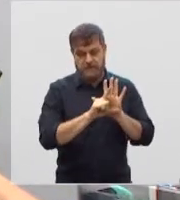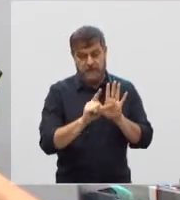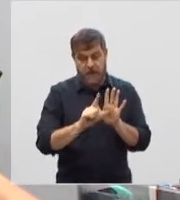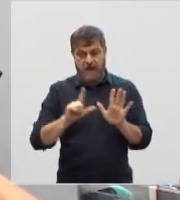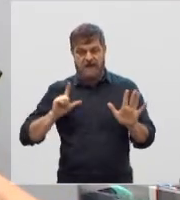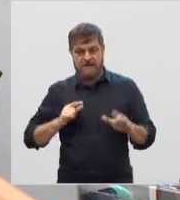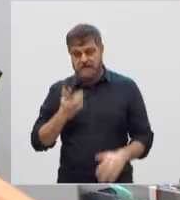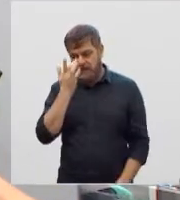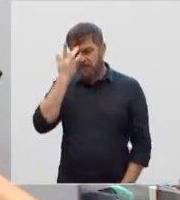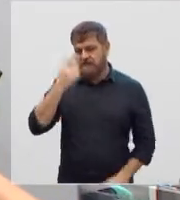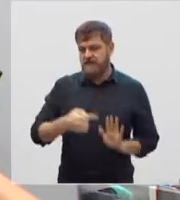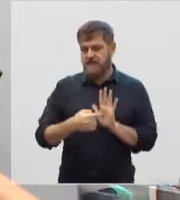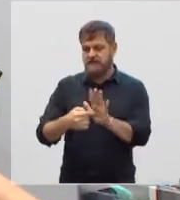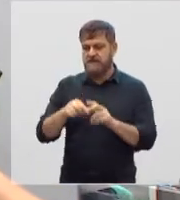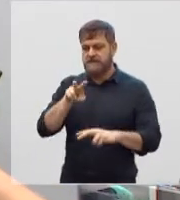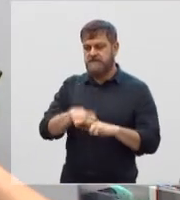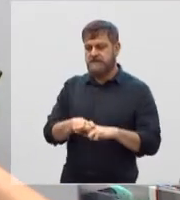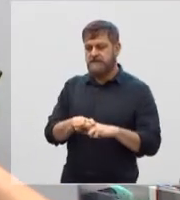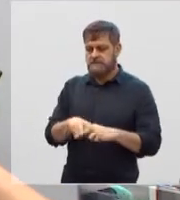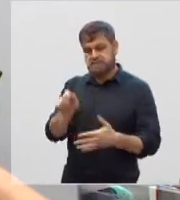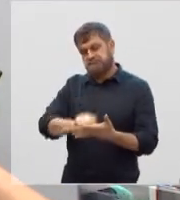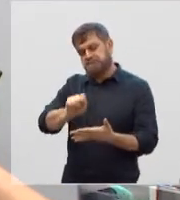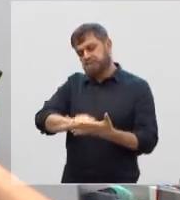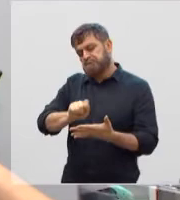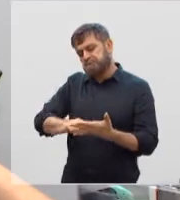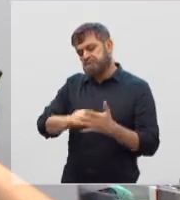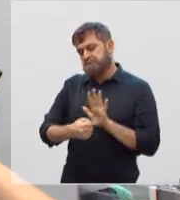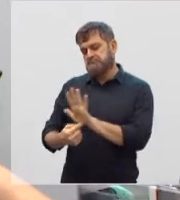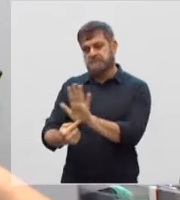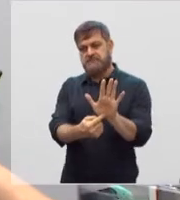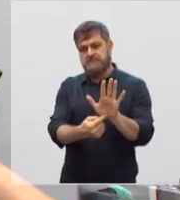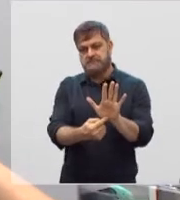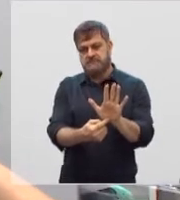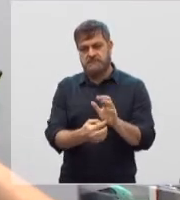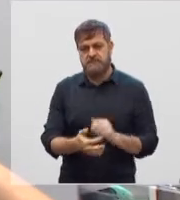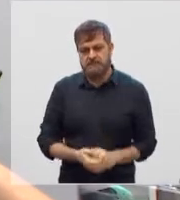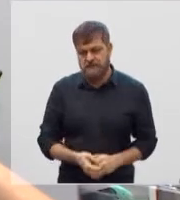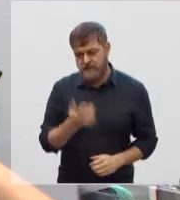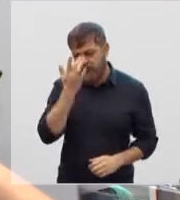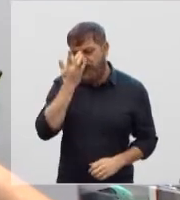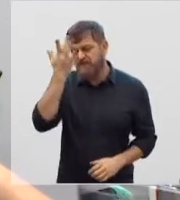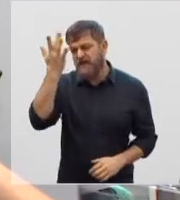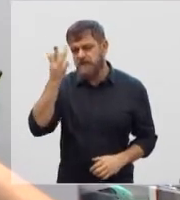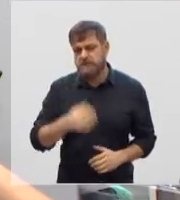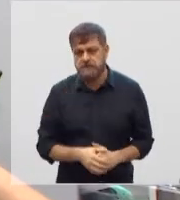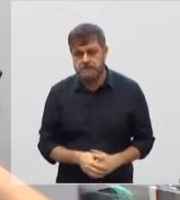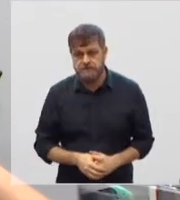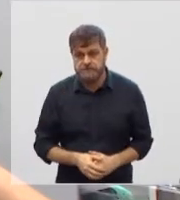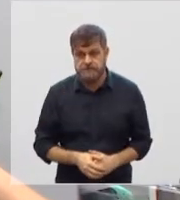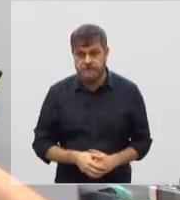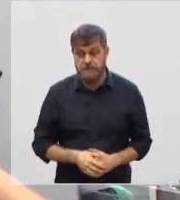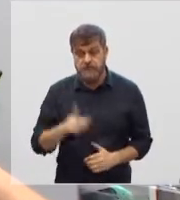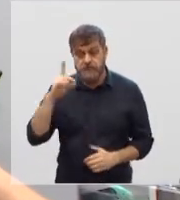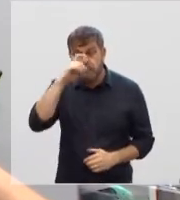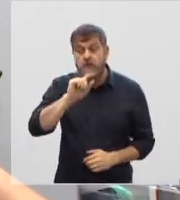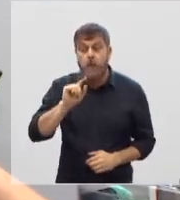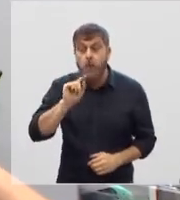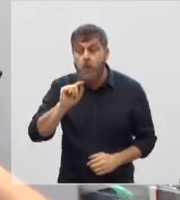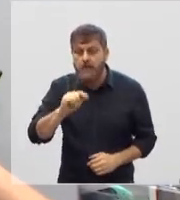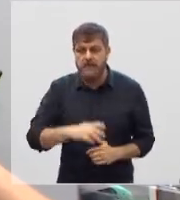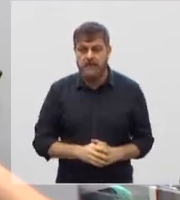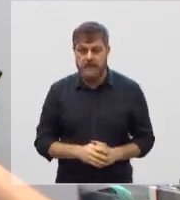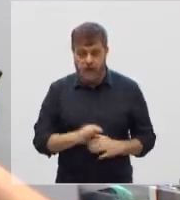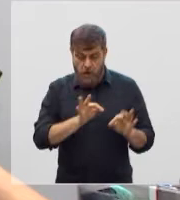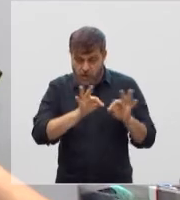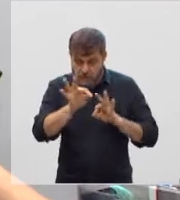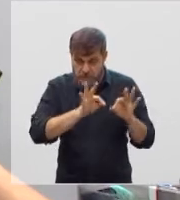projeto, porque é muito fácil eu apresentar um projeto sentadinho confortavelmente aqui nesse gabinete como nós estamos, é fácil eu fazer um projeto.